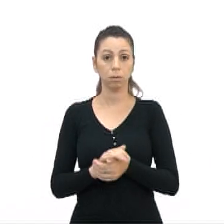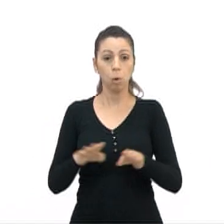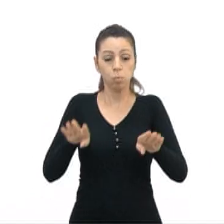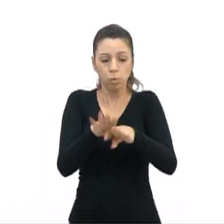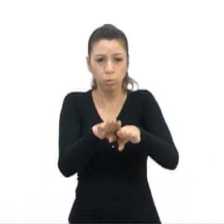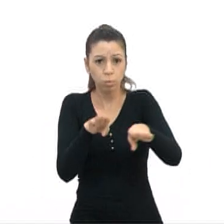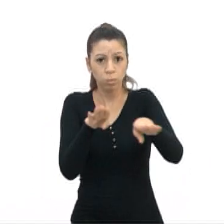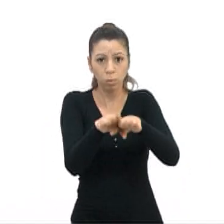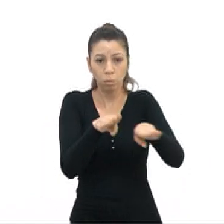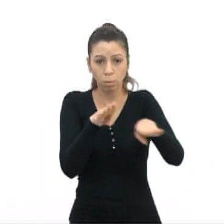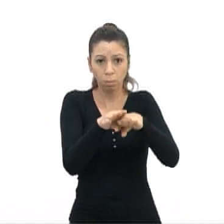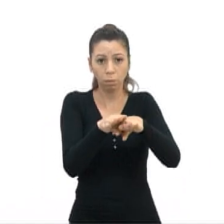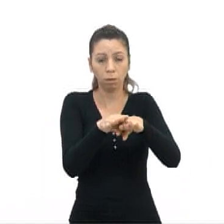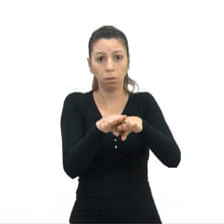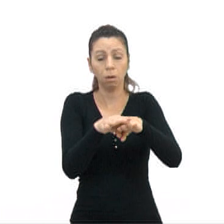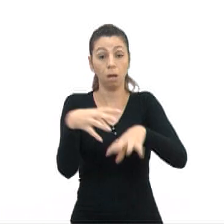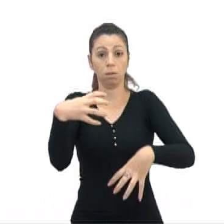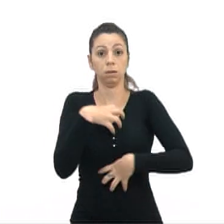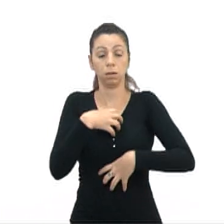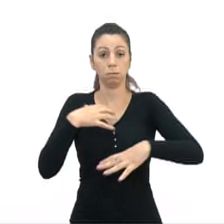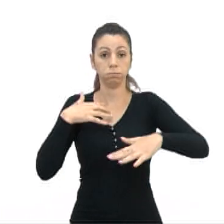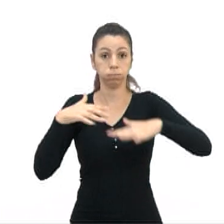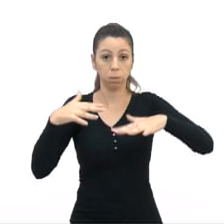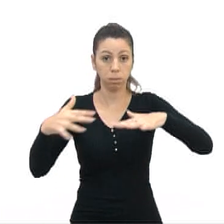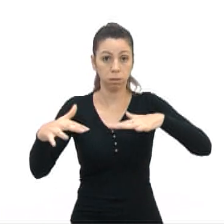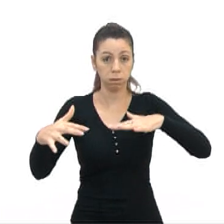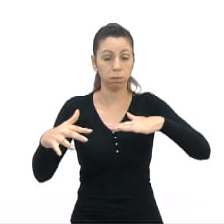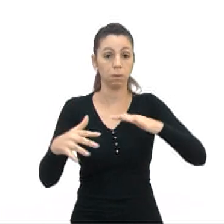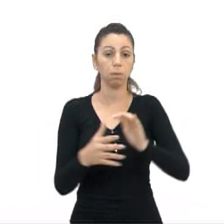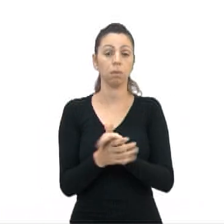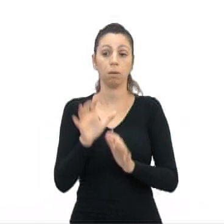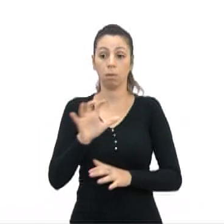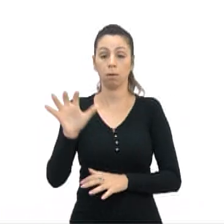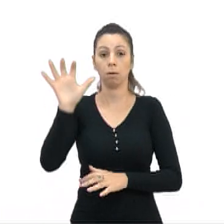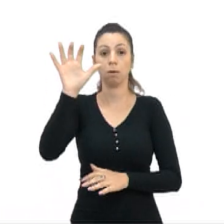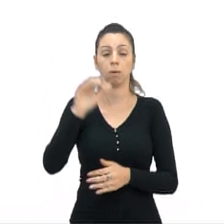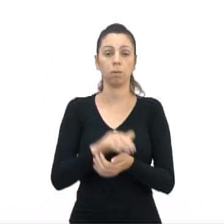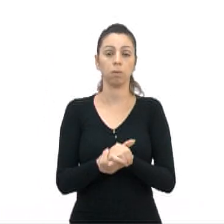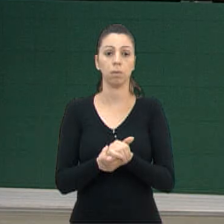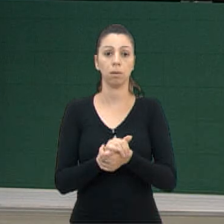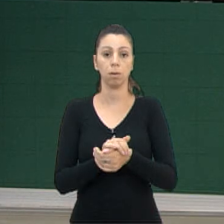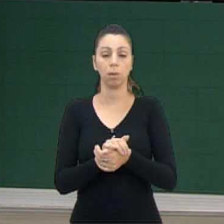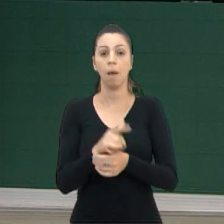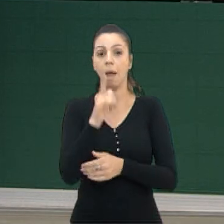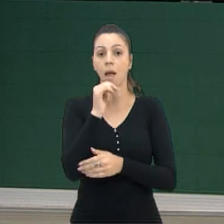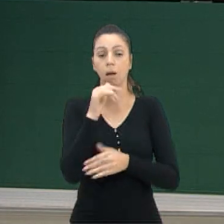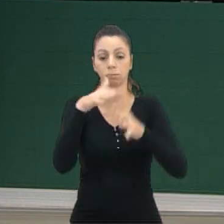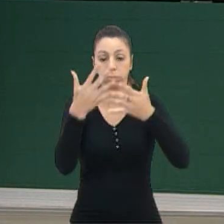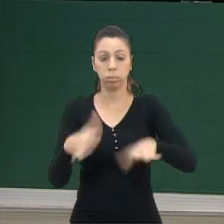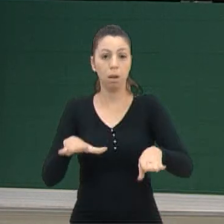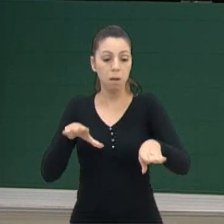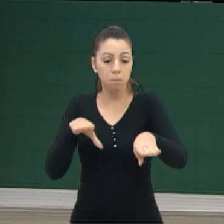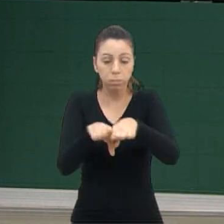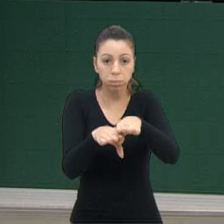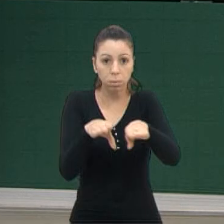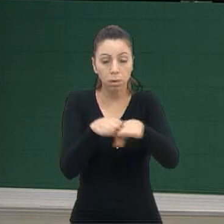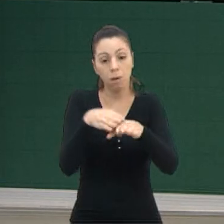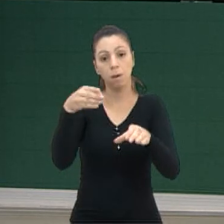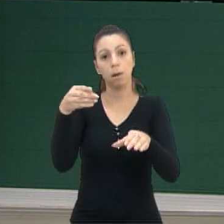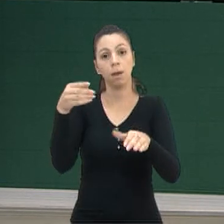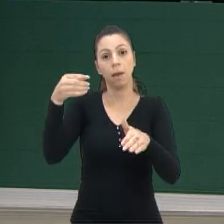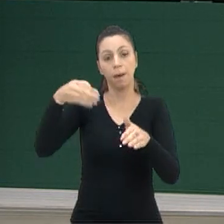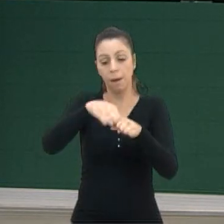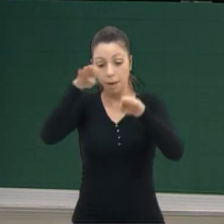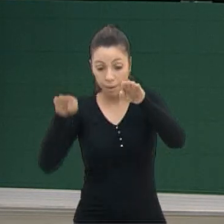choque, o atrito, enfim, no continente. Maremoto é quando há o atrito das placas ou a separação